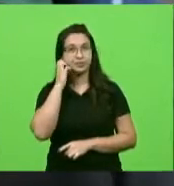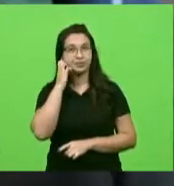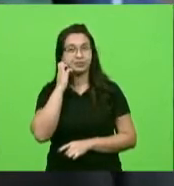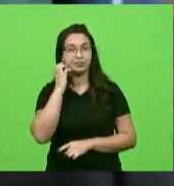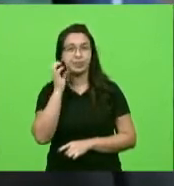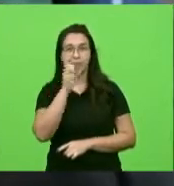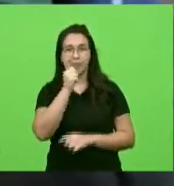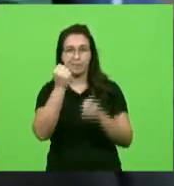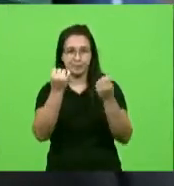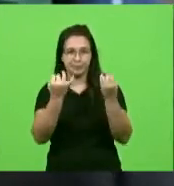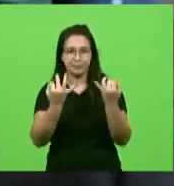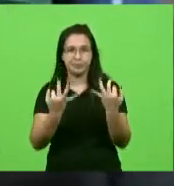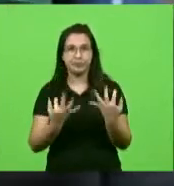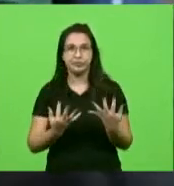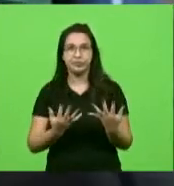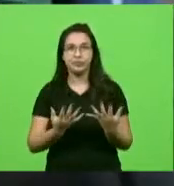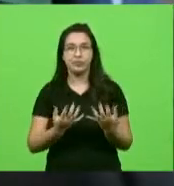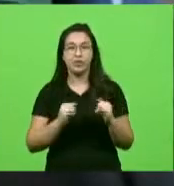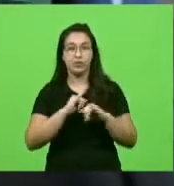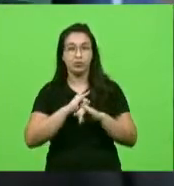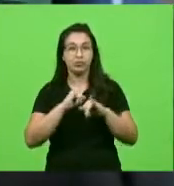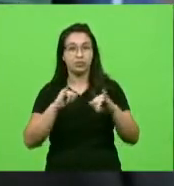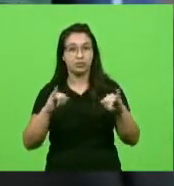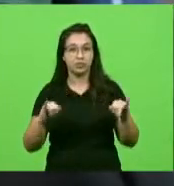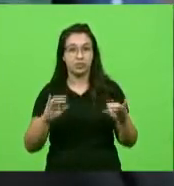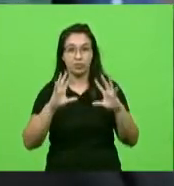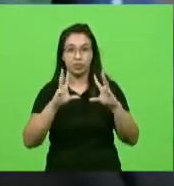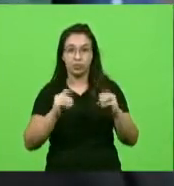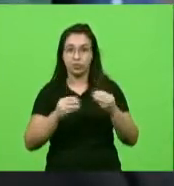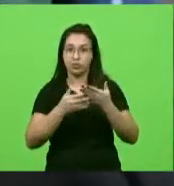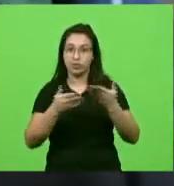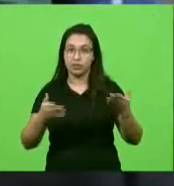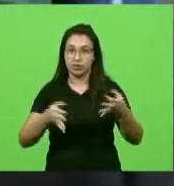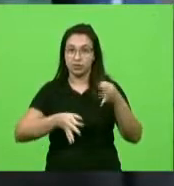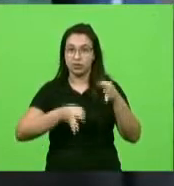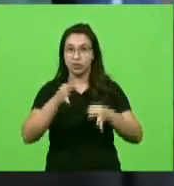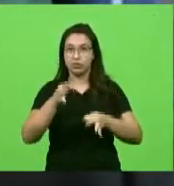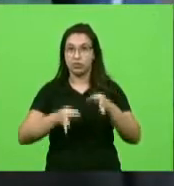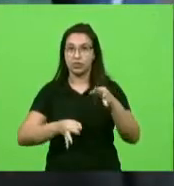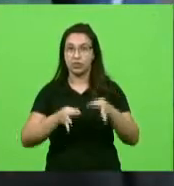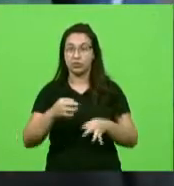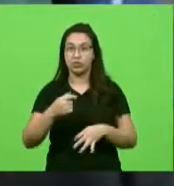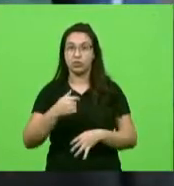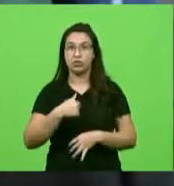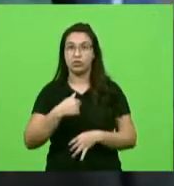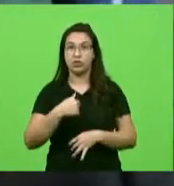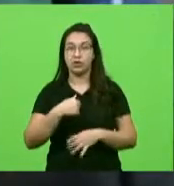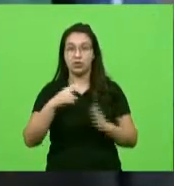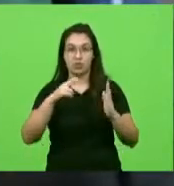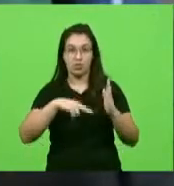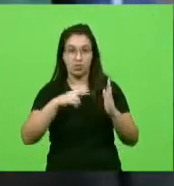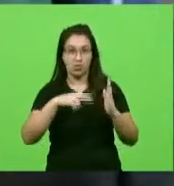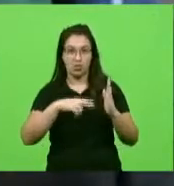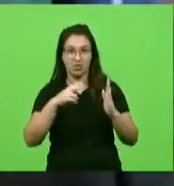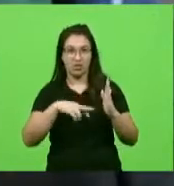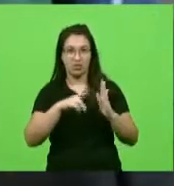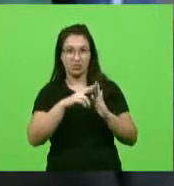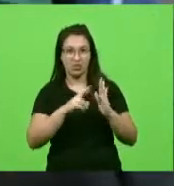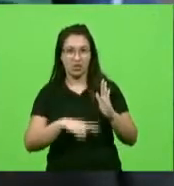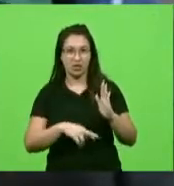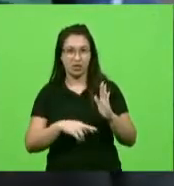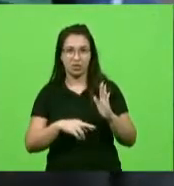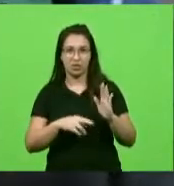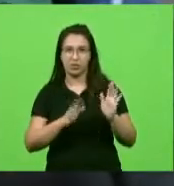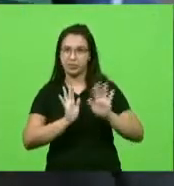descrição, informo a todos os senhores julgadores que abro mão de ler integralmente o relatório onde consta, de